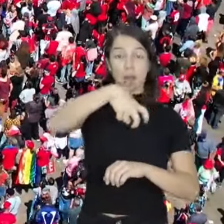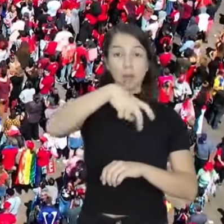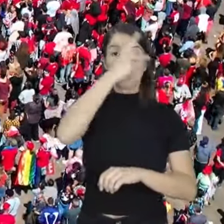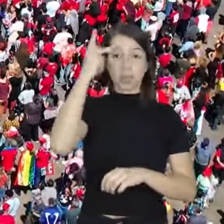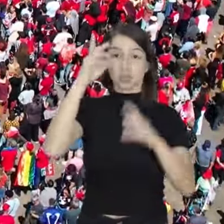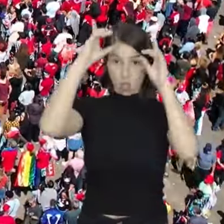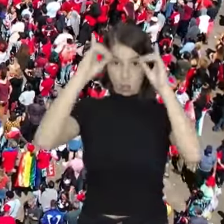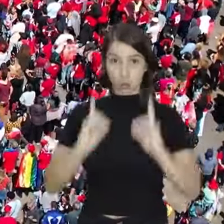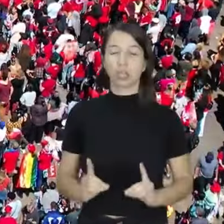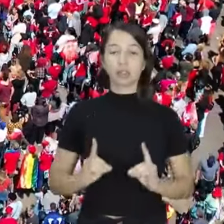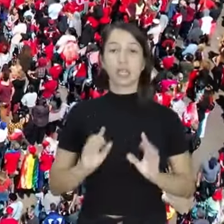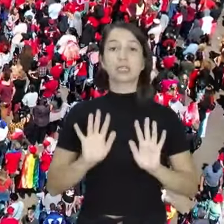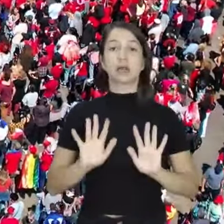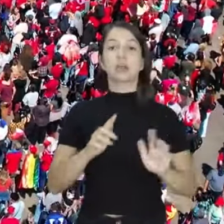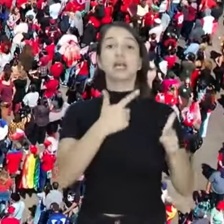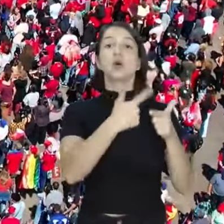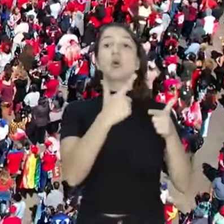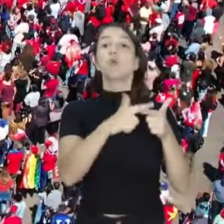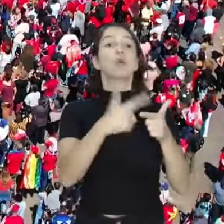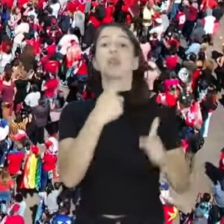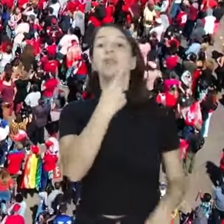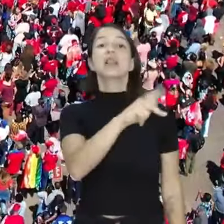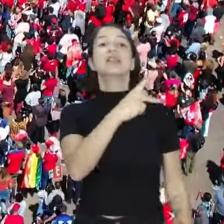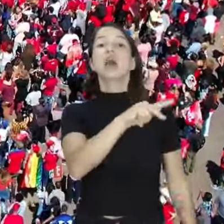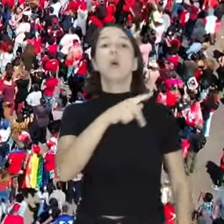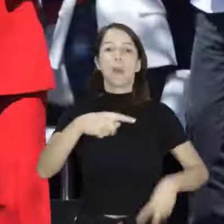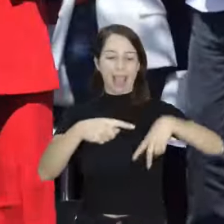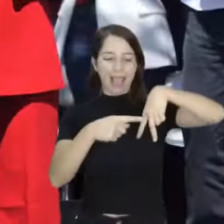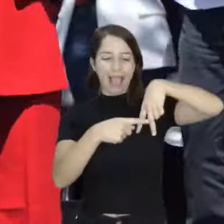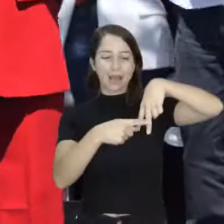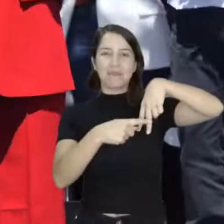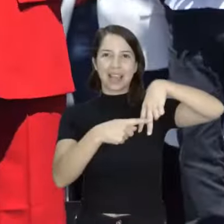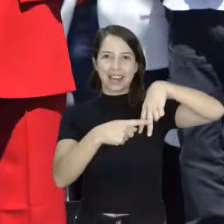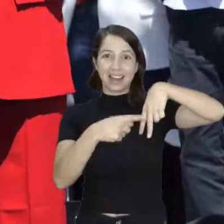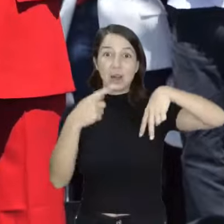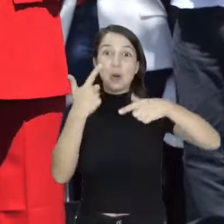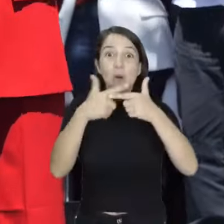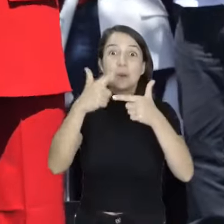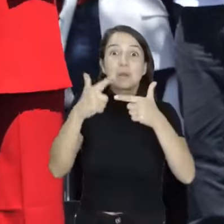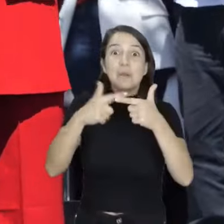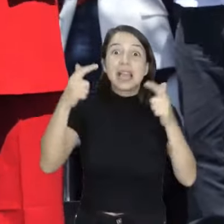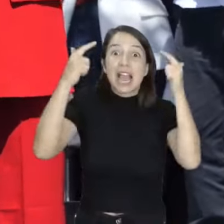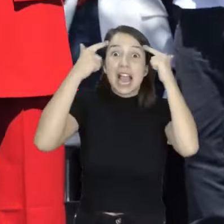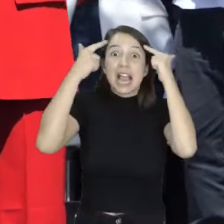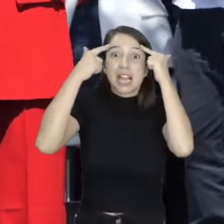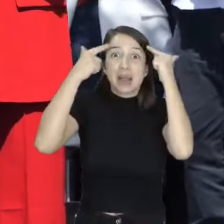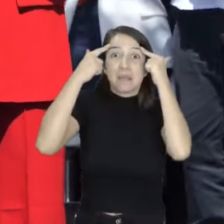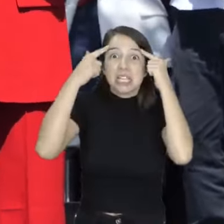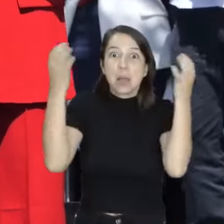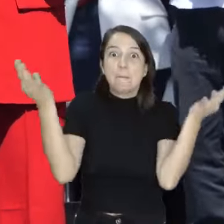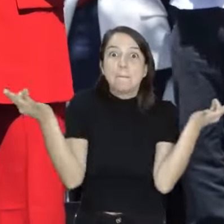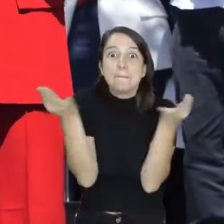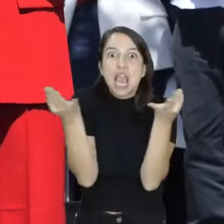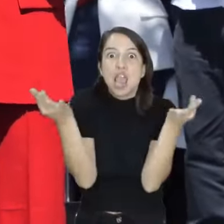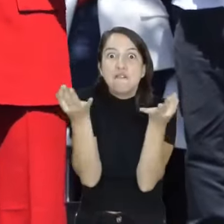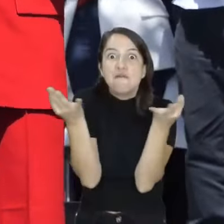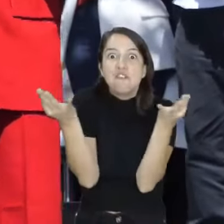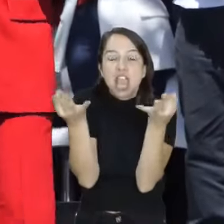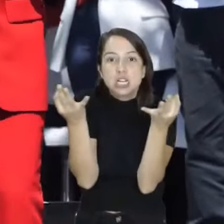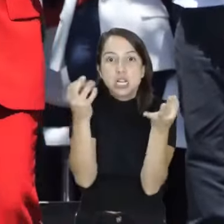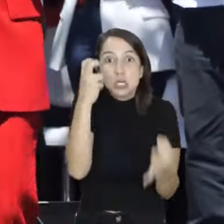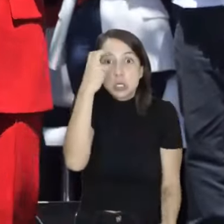a cabeça perfeita. O Décio é uma inteligência ímpar. E o Décio é um